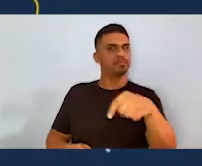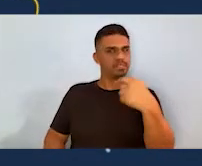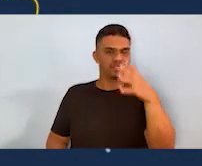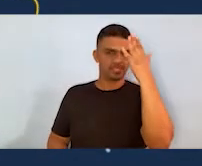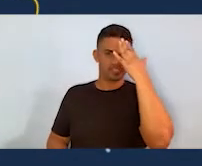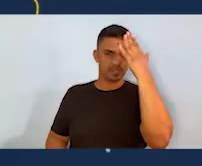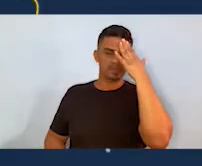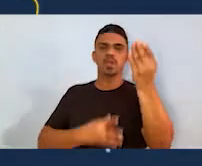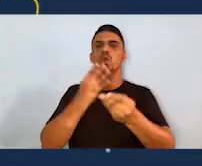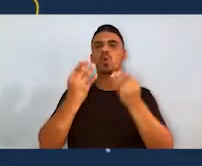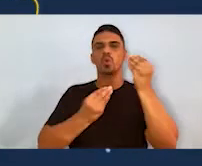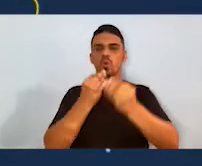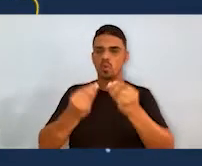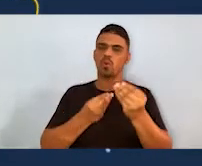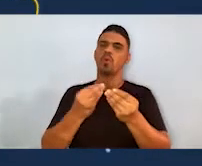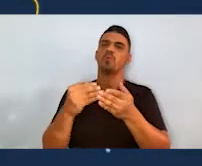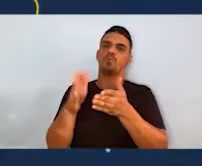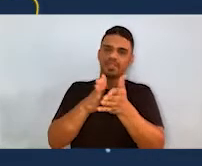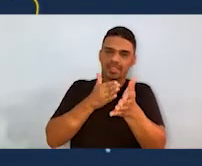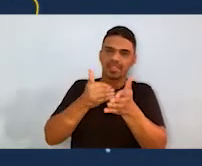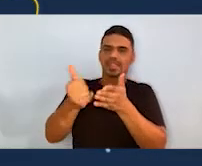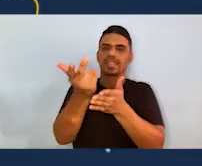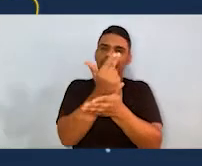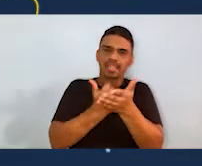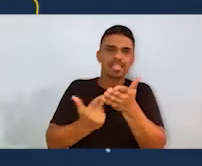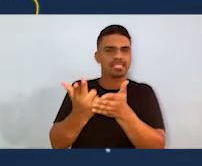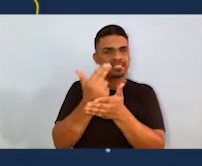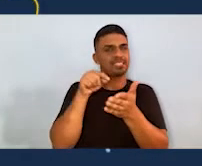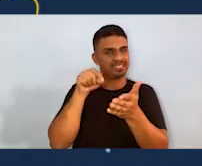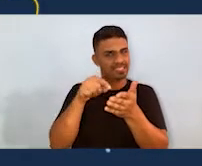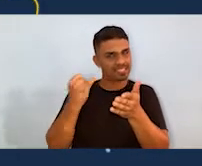Isso é muito importante, na verdade.